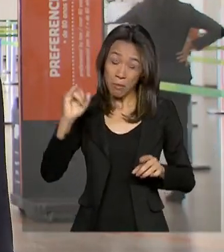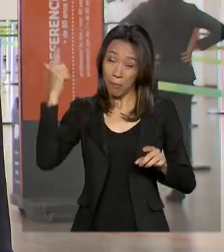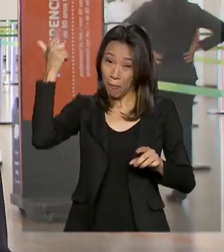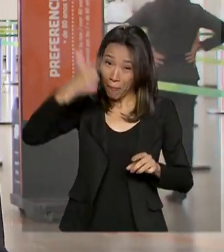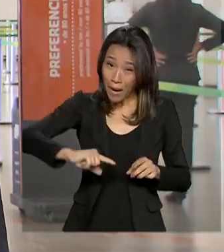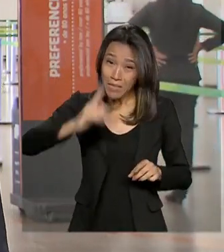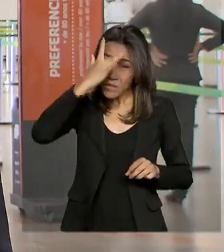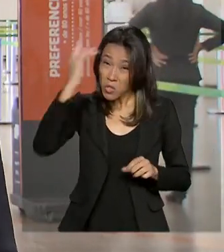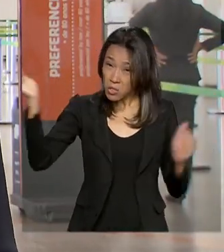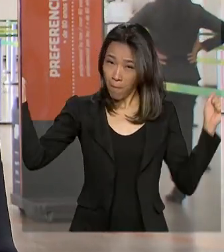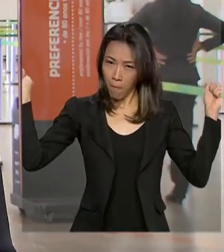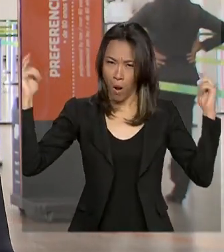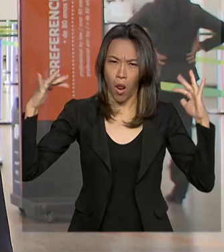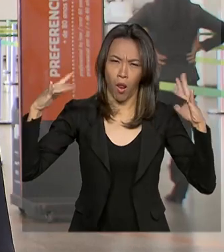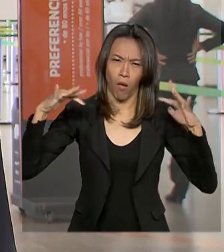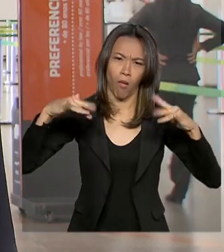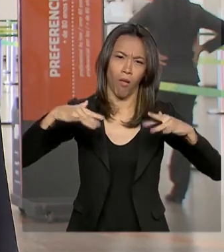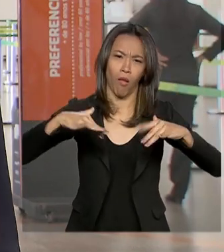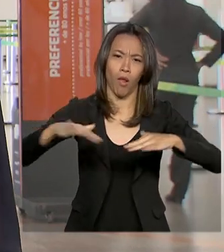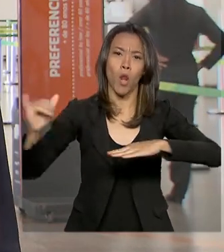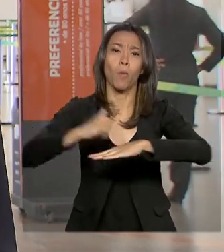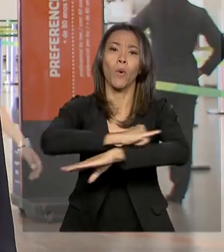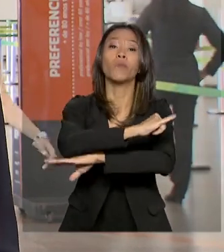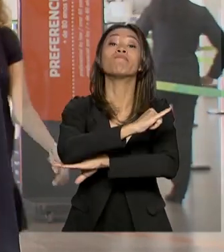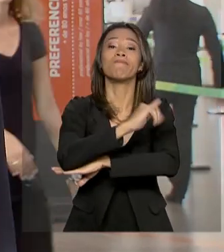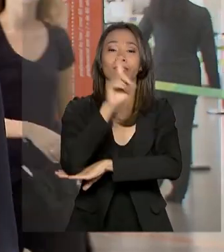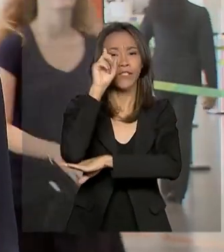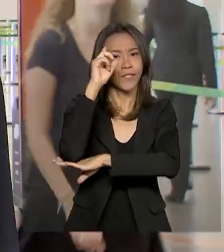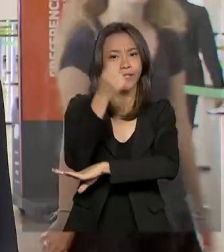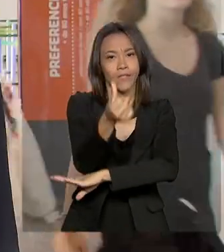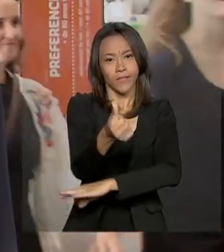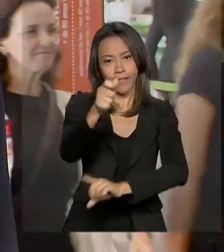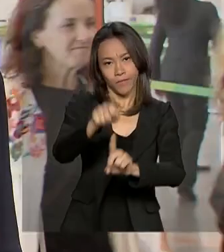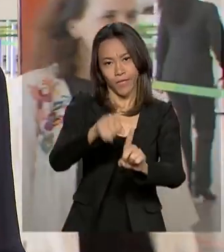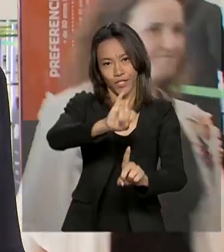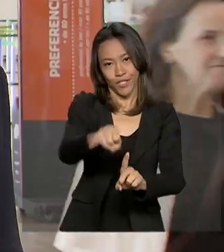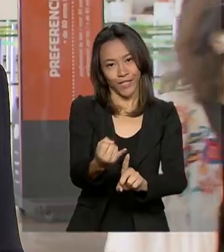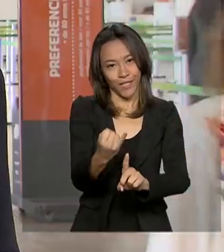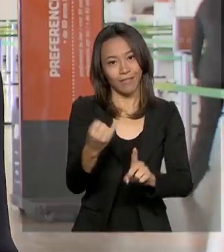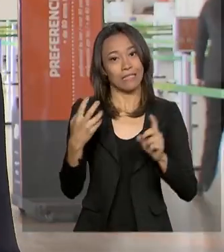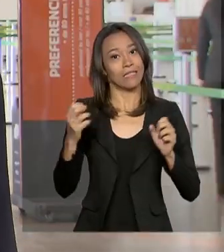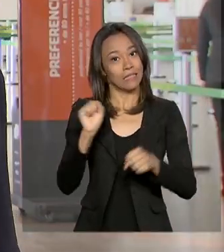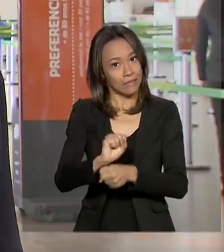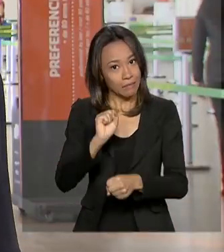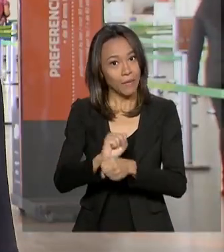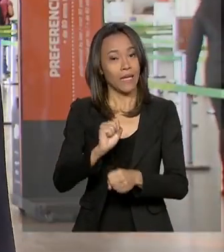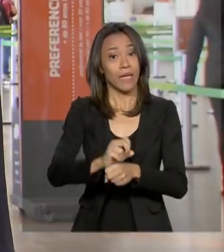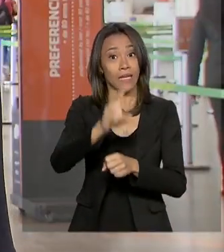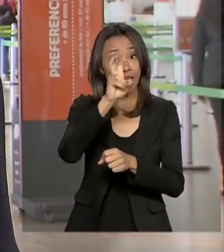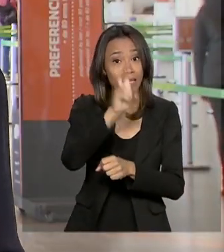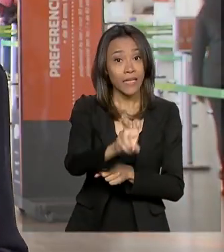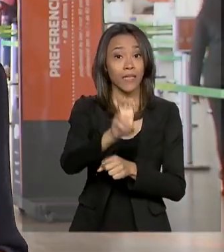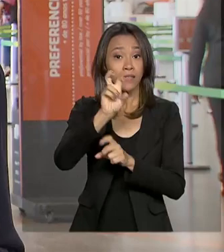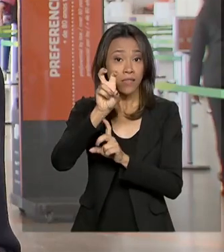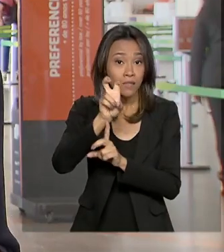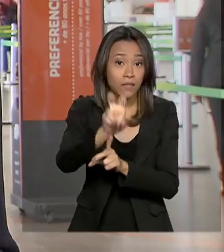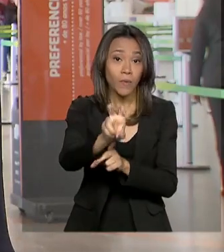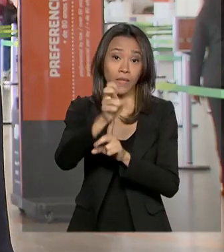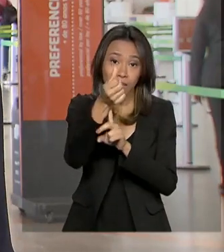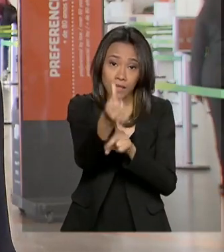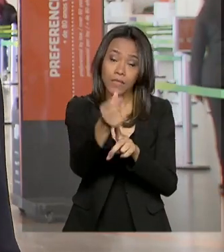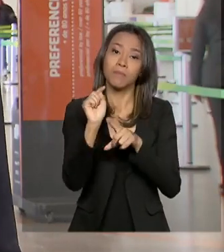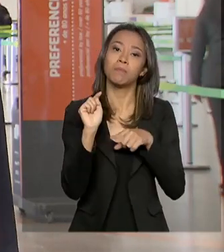número de viajantes nos aeroportos será 6 de janeiro, quando são esperadas 556 mil